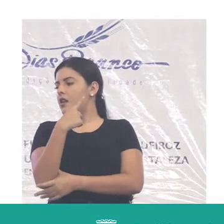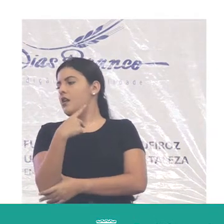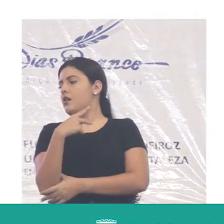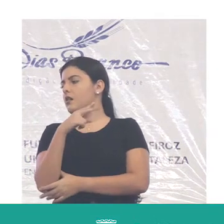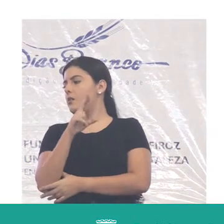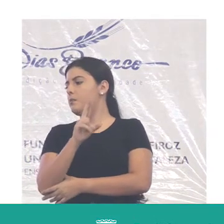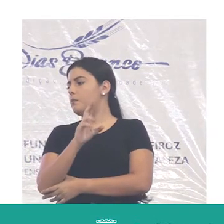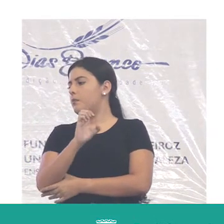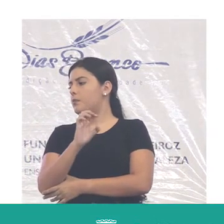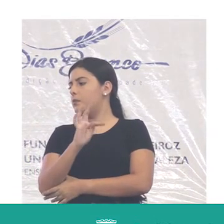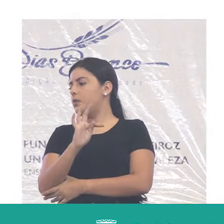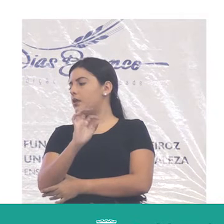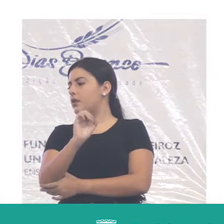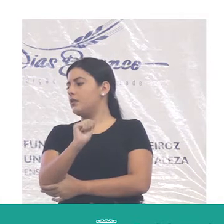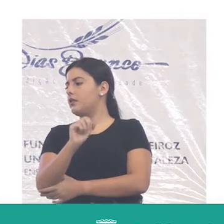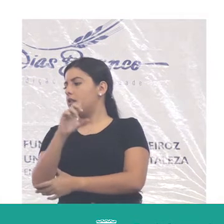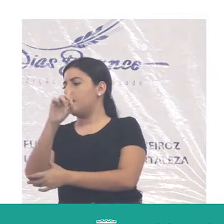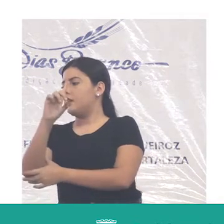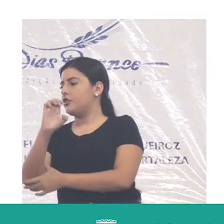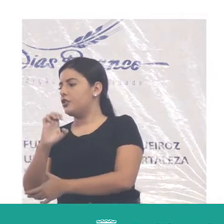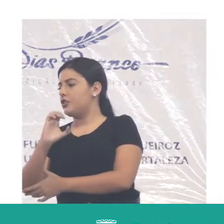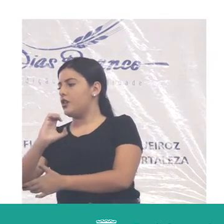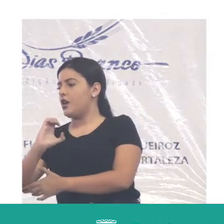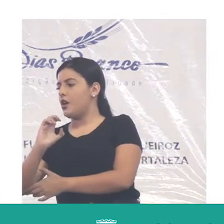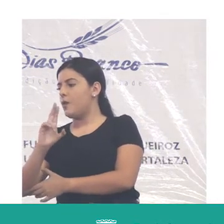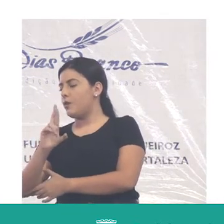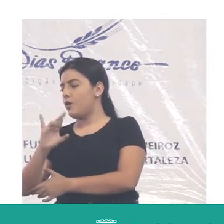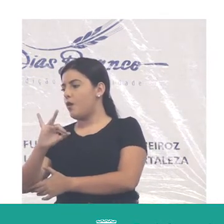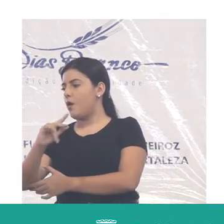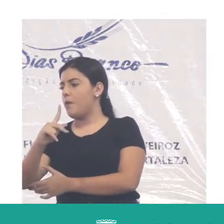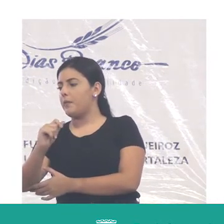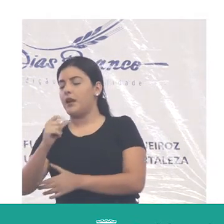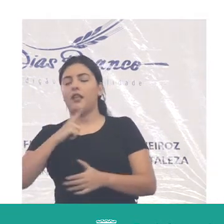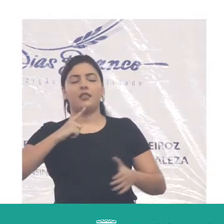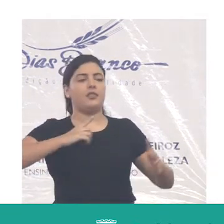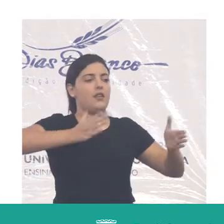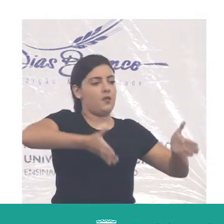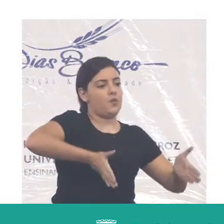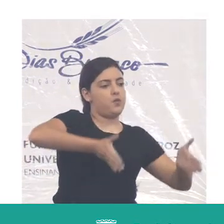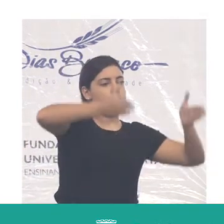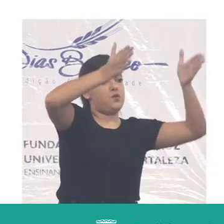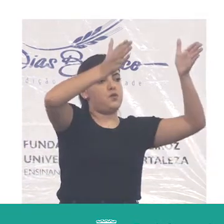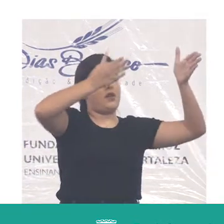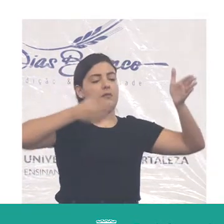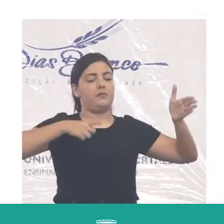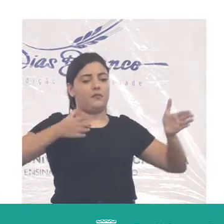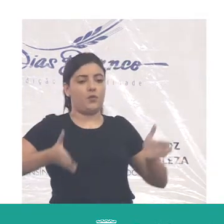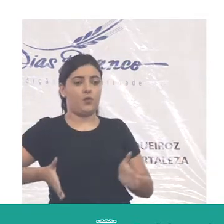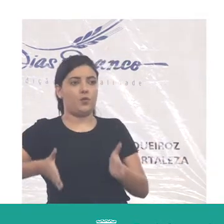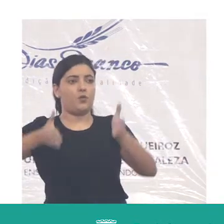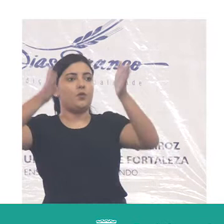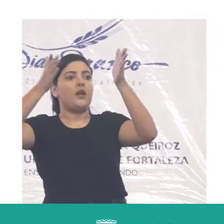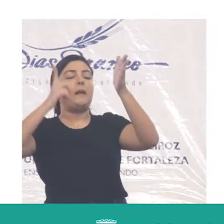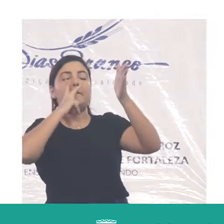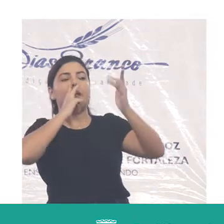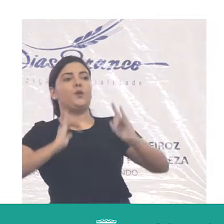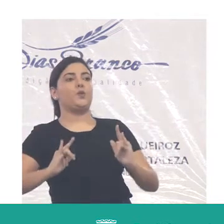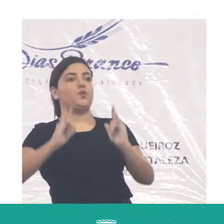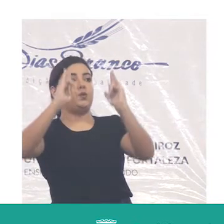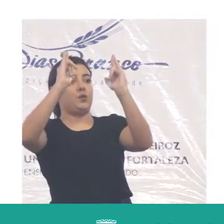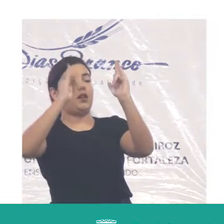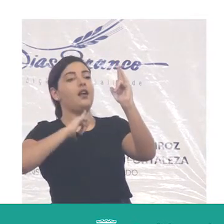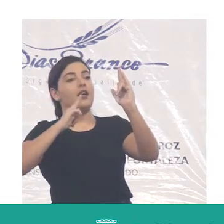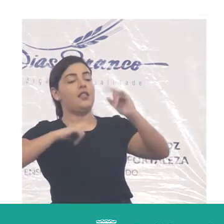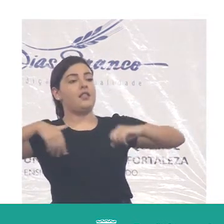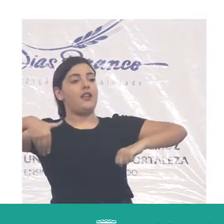de Europa são duas torres inclinadas, uma contra a outra, construída numa